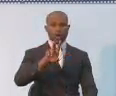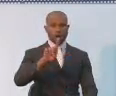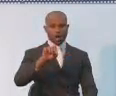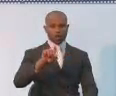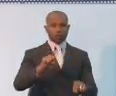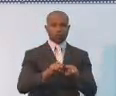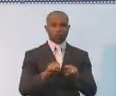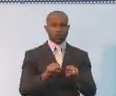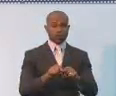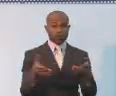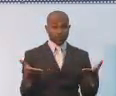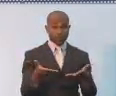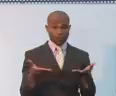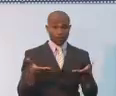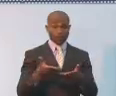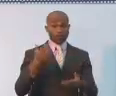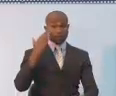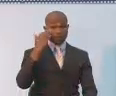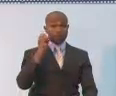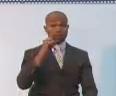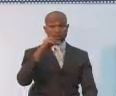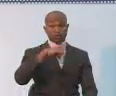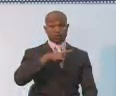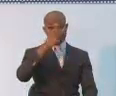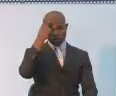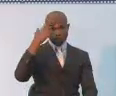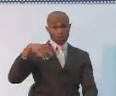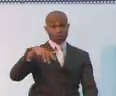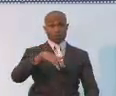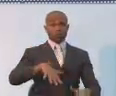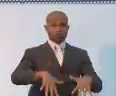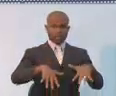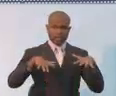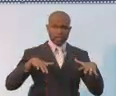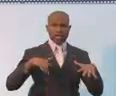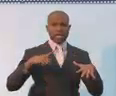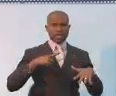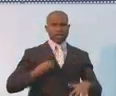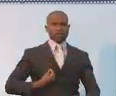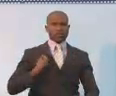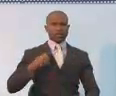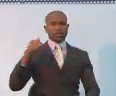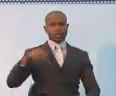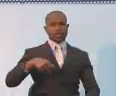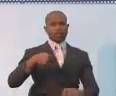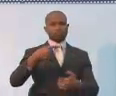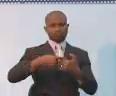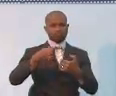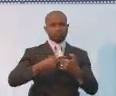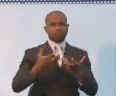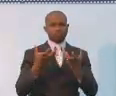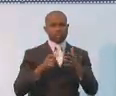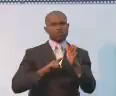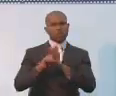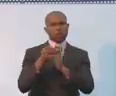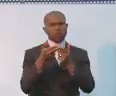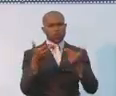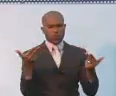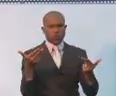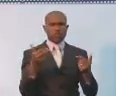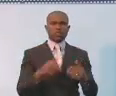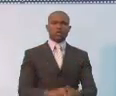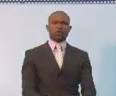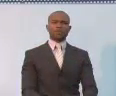também, neste momento, saber se há alguém da plateia, algum munícipe que gostaria de fazer uso da palavra